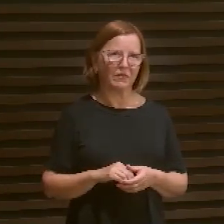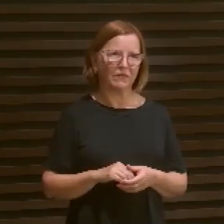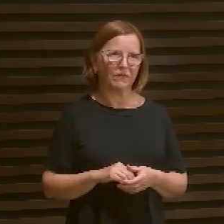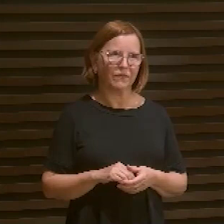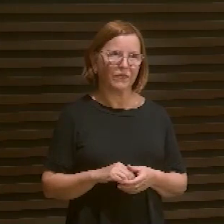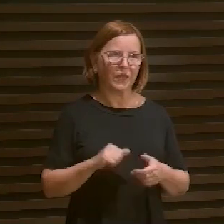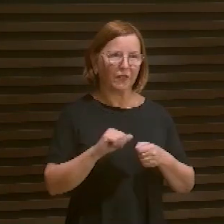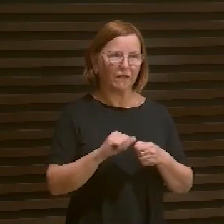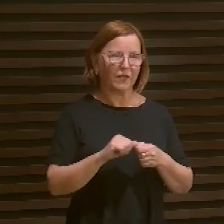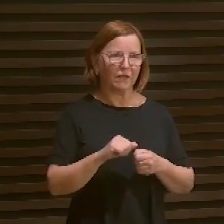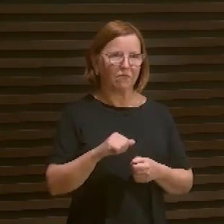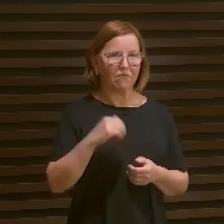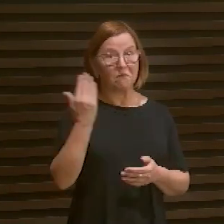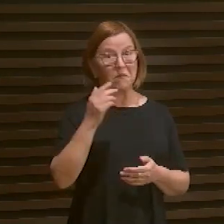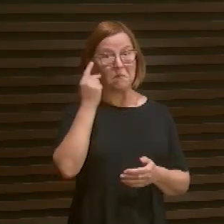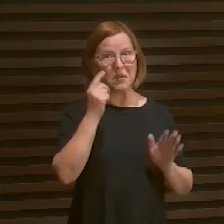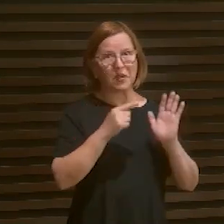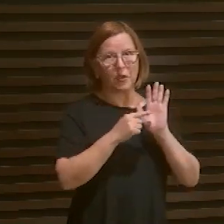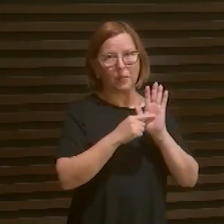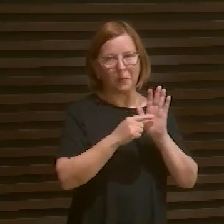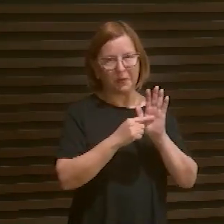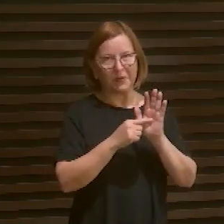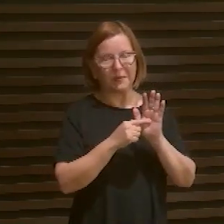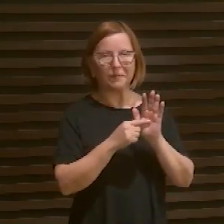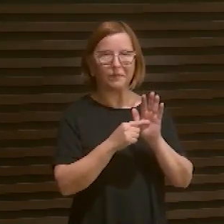fez um teste para mostrar o dogmatismo.